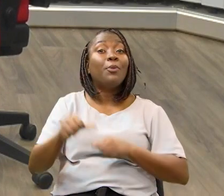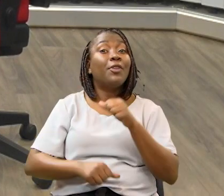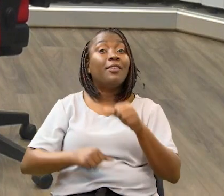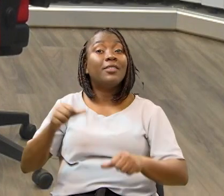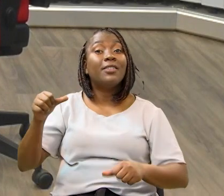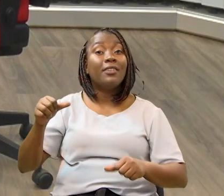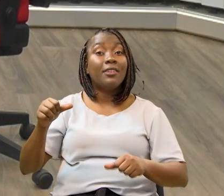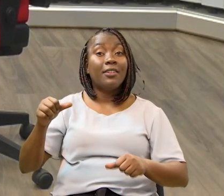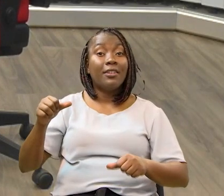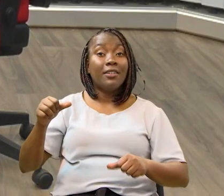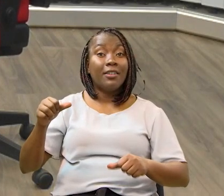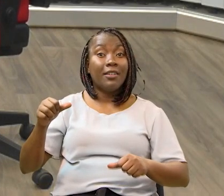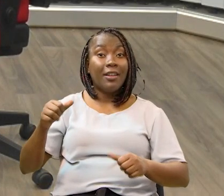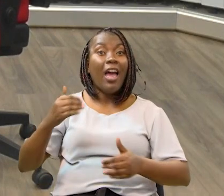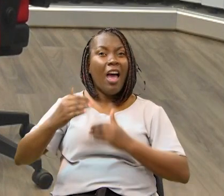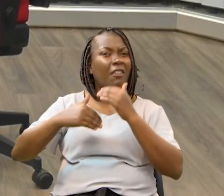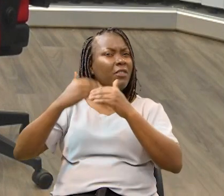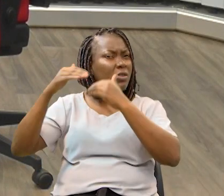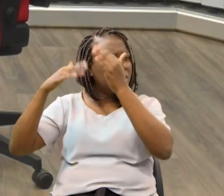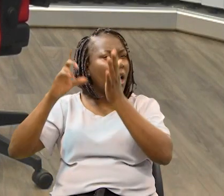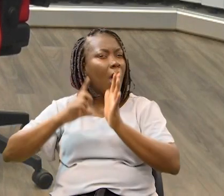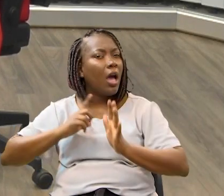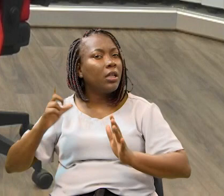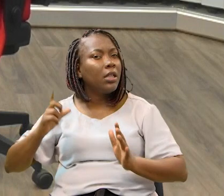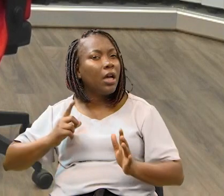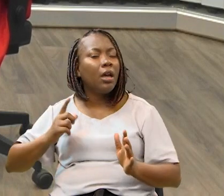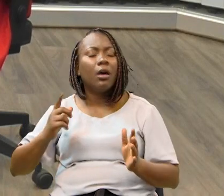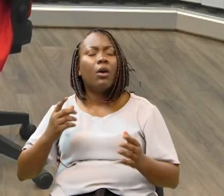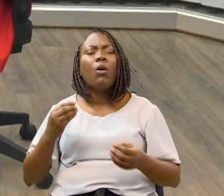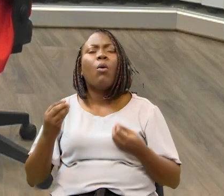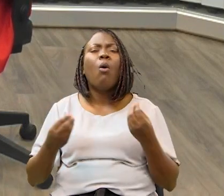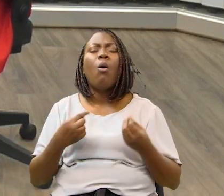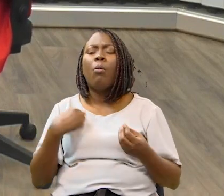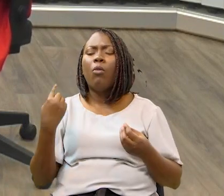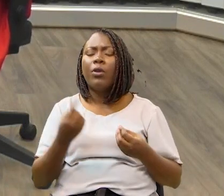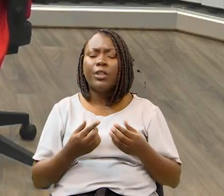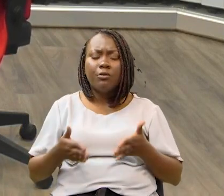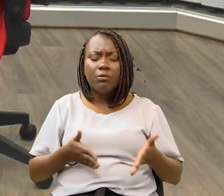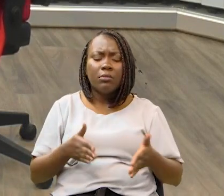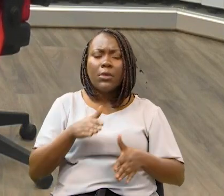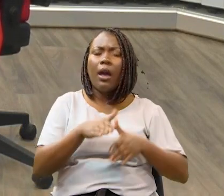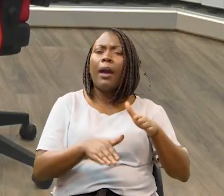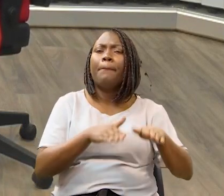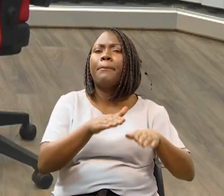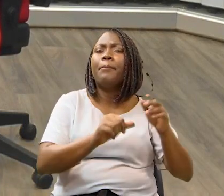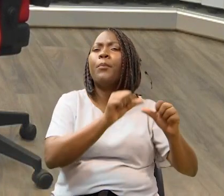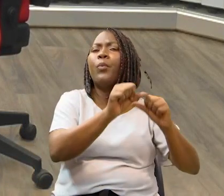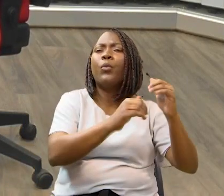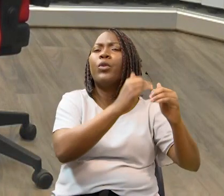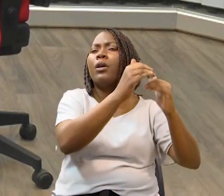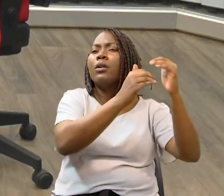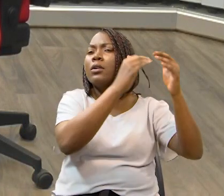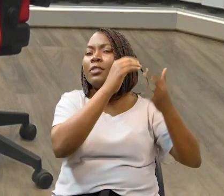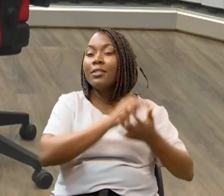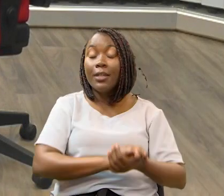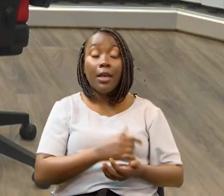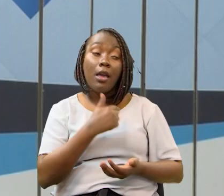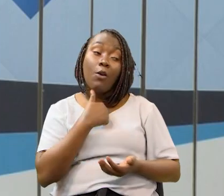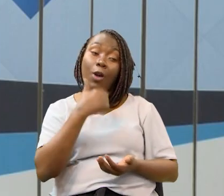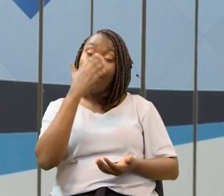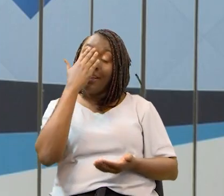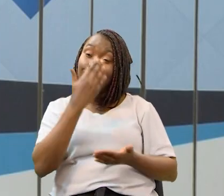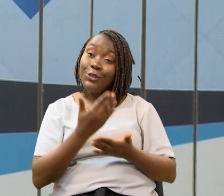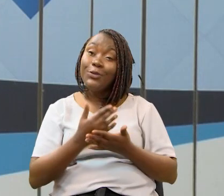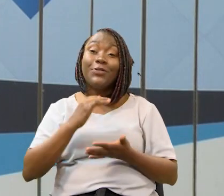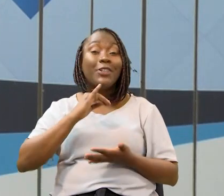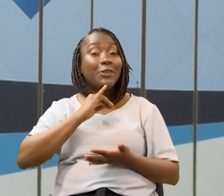mudança, ela deu uma avançada? Como é que estamos caminhando para essa mudança aí? Eu acredito